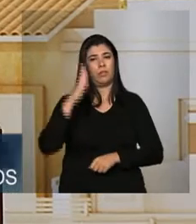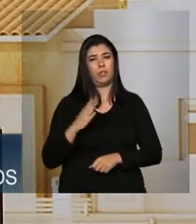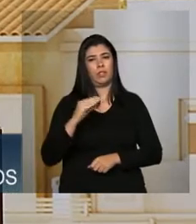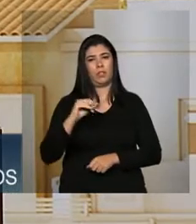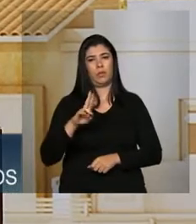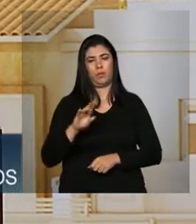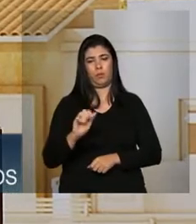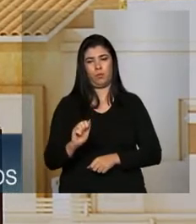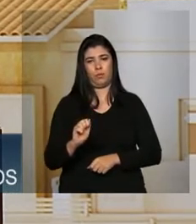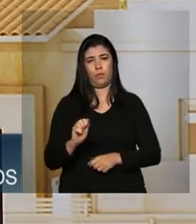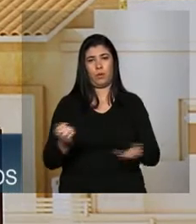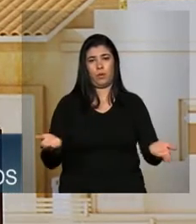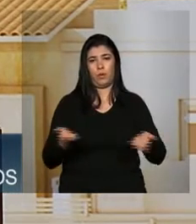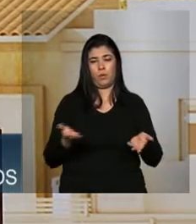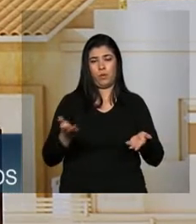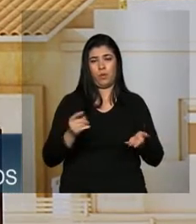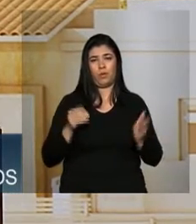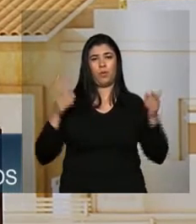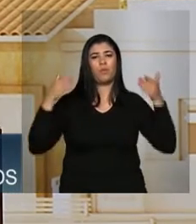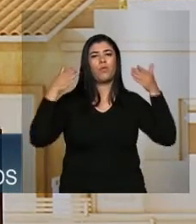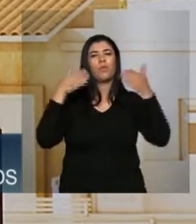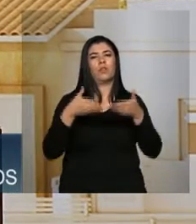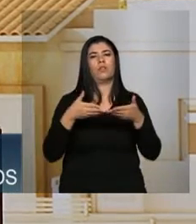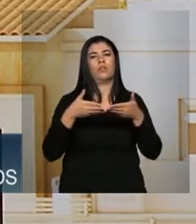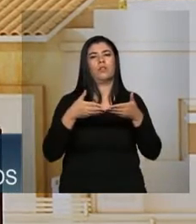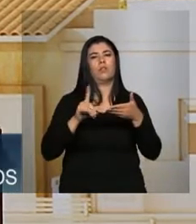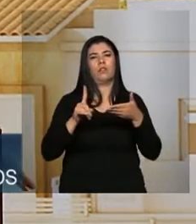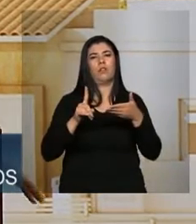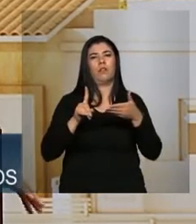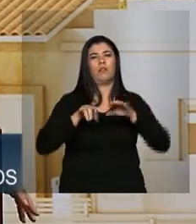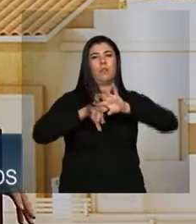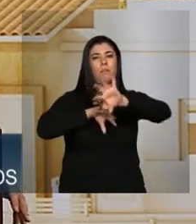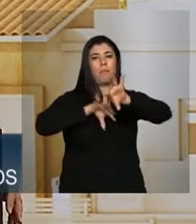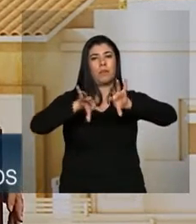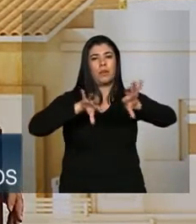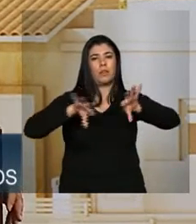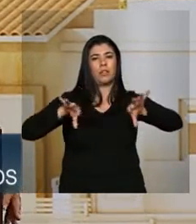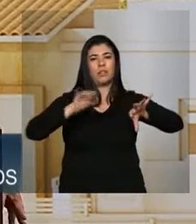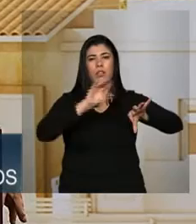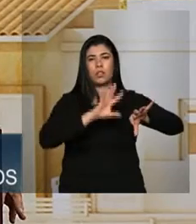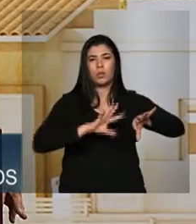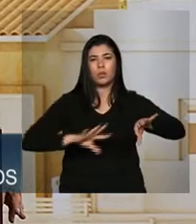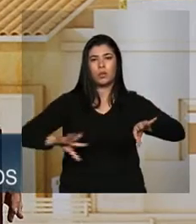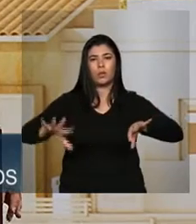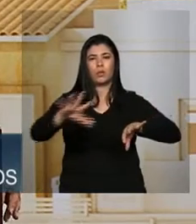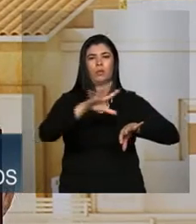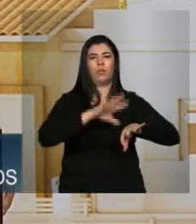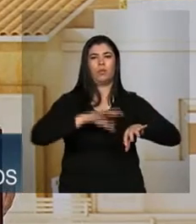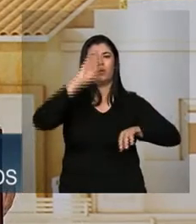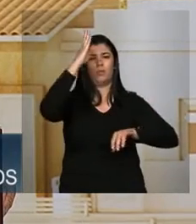está concentrado está distribuída por todo o território nacional